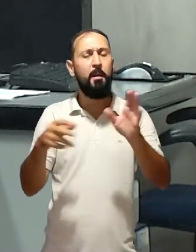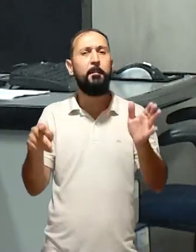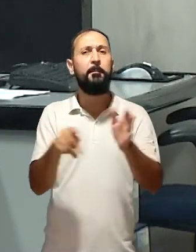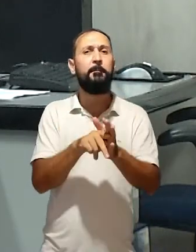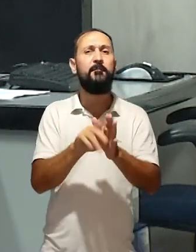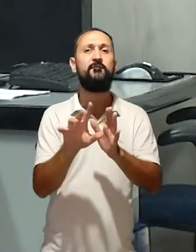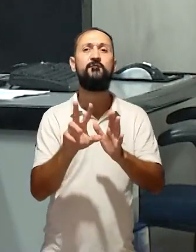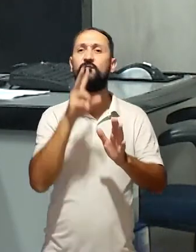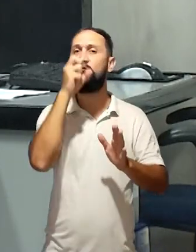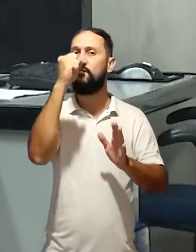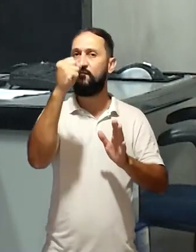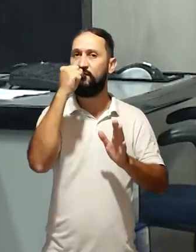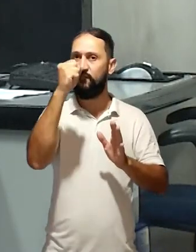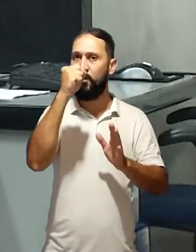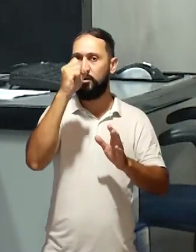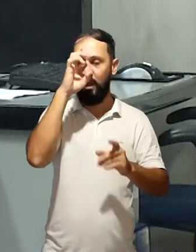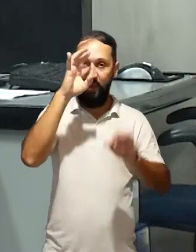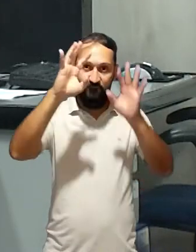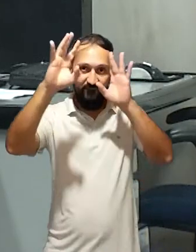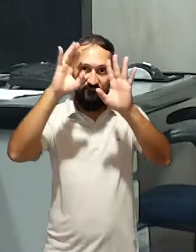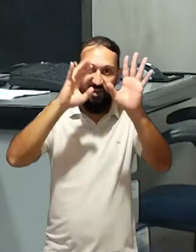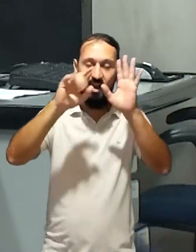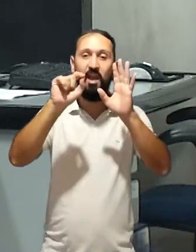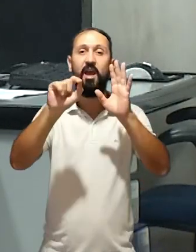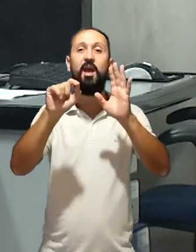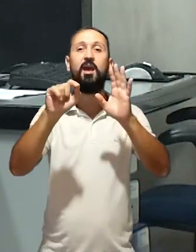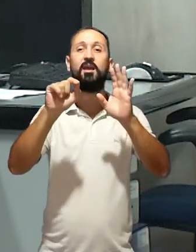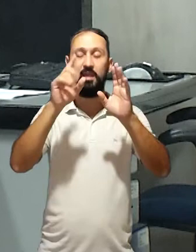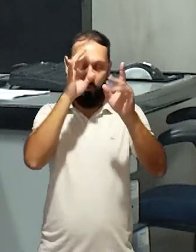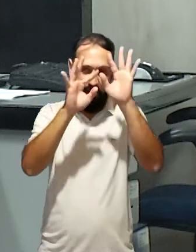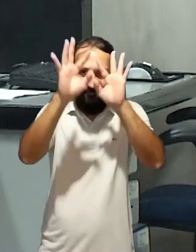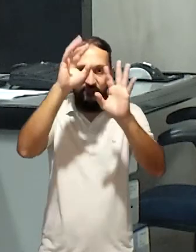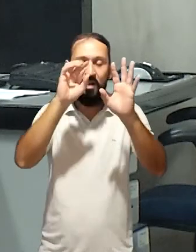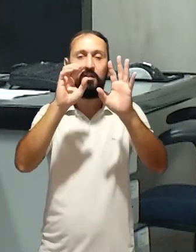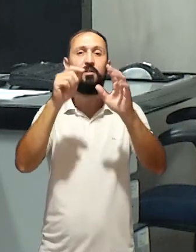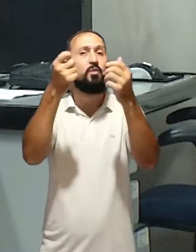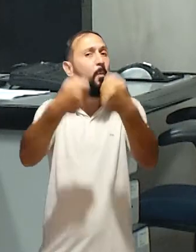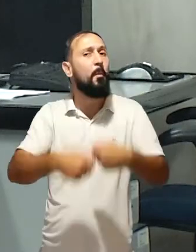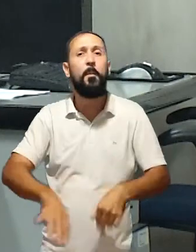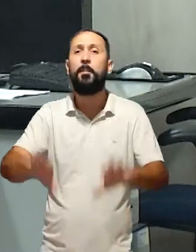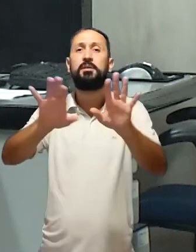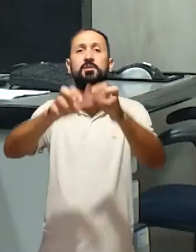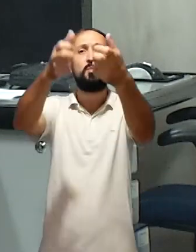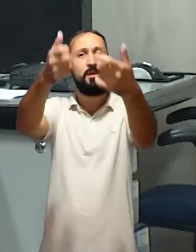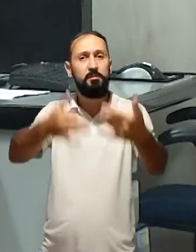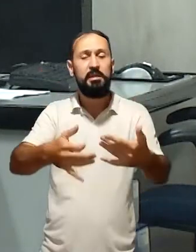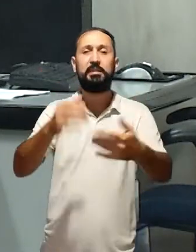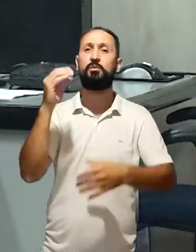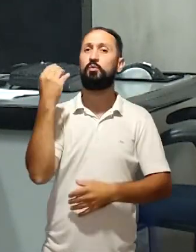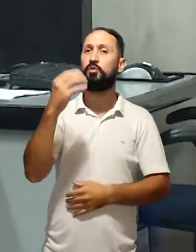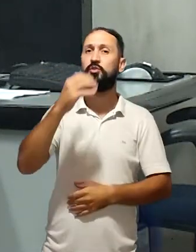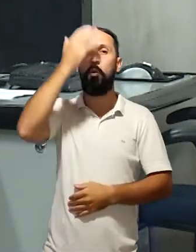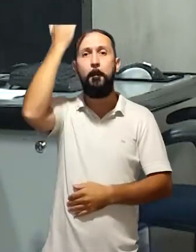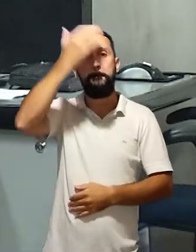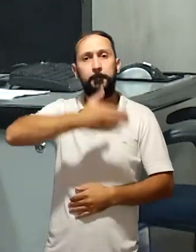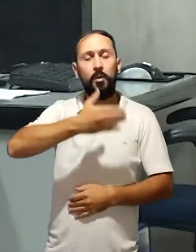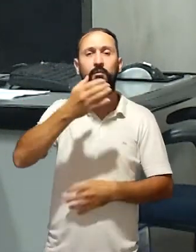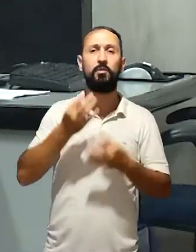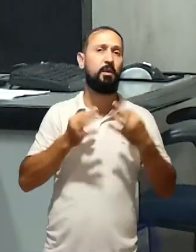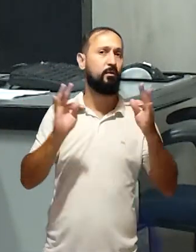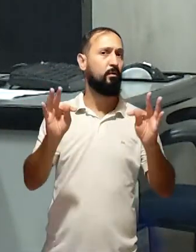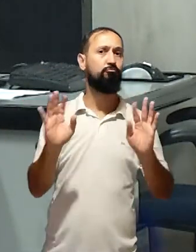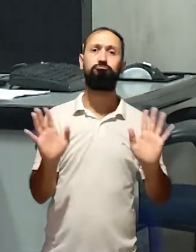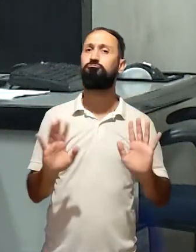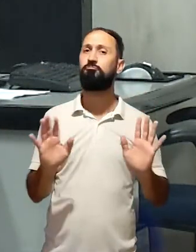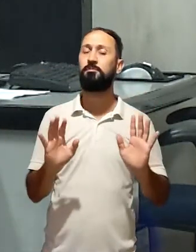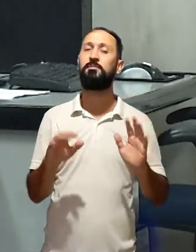das características mais marcantes do gênero fantasia é que o elemento fantástico não necessita de uma explicação científica